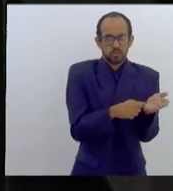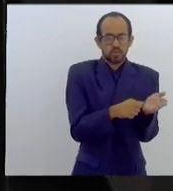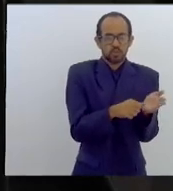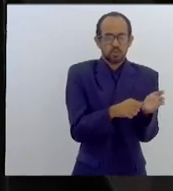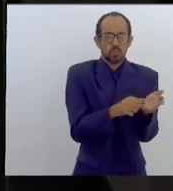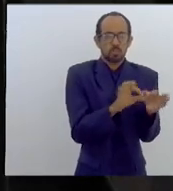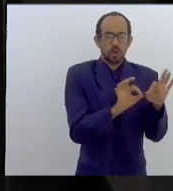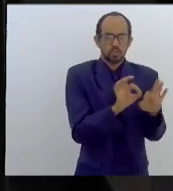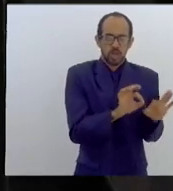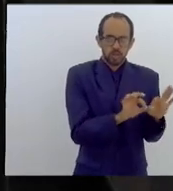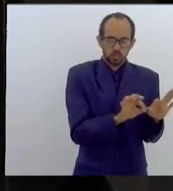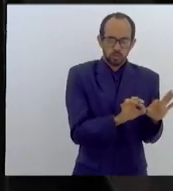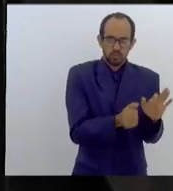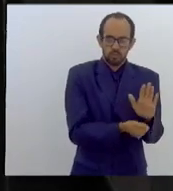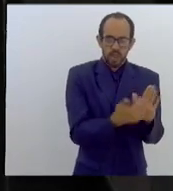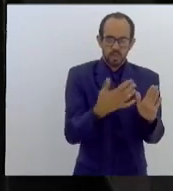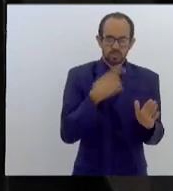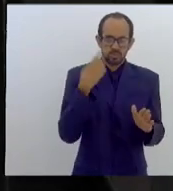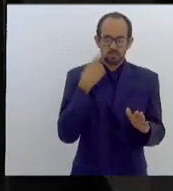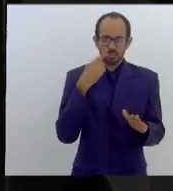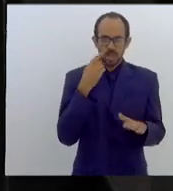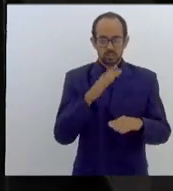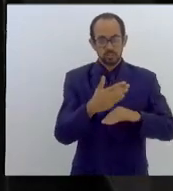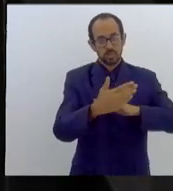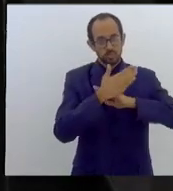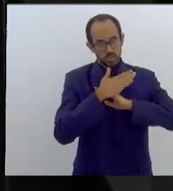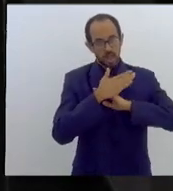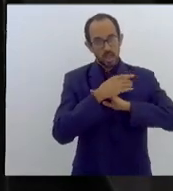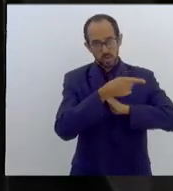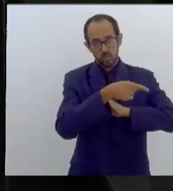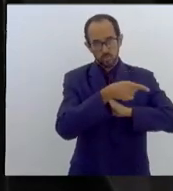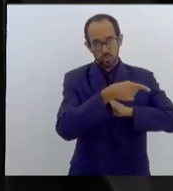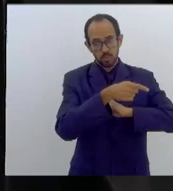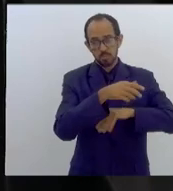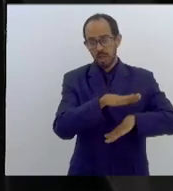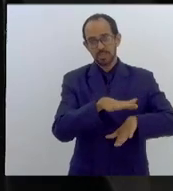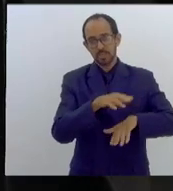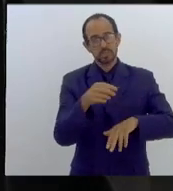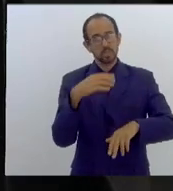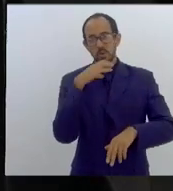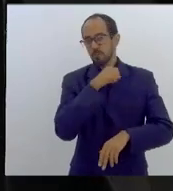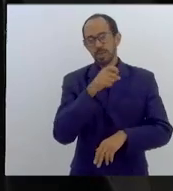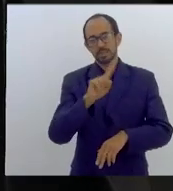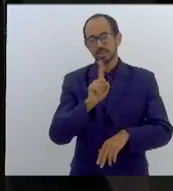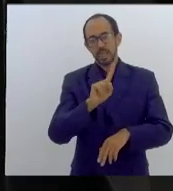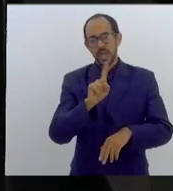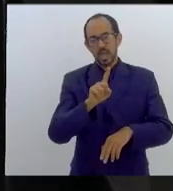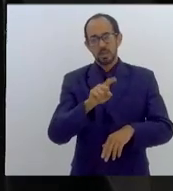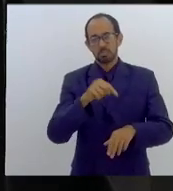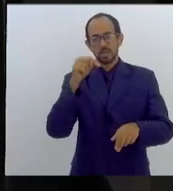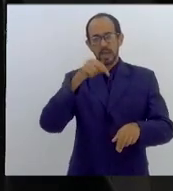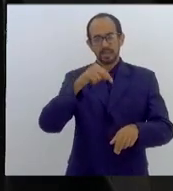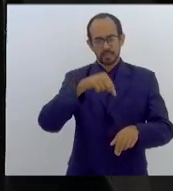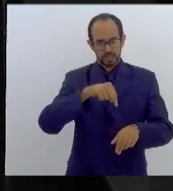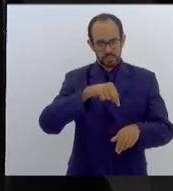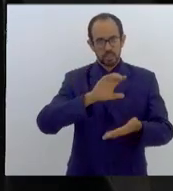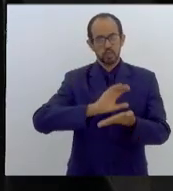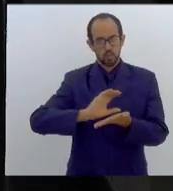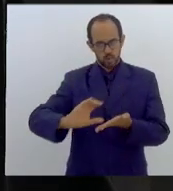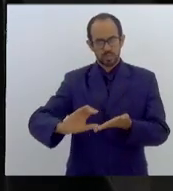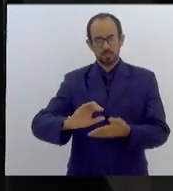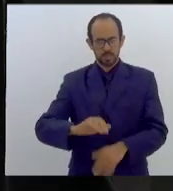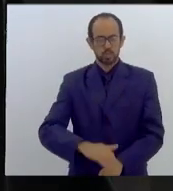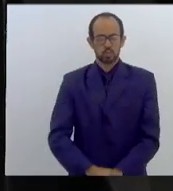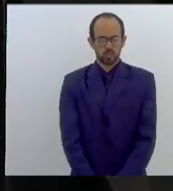deputados ajudaram aqui fazendo emendas, enfim, e, no entanto, a gente não percebe a sua tradução no orçamento.